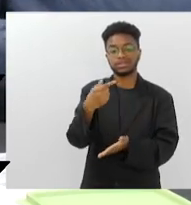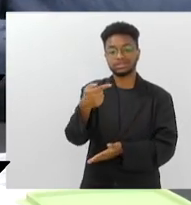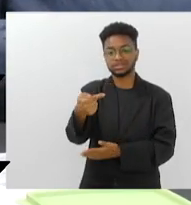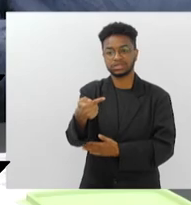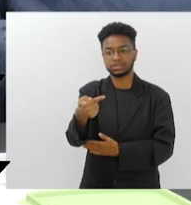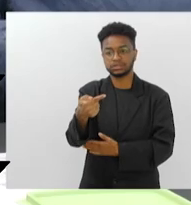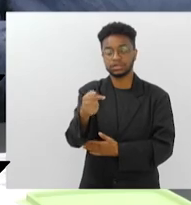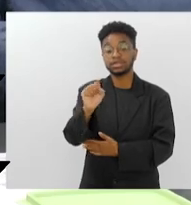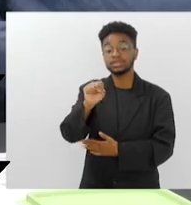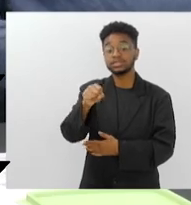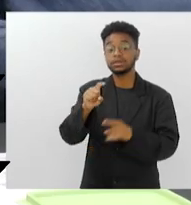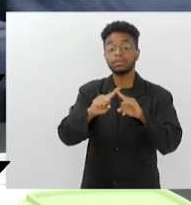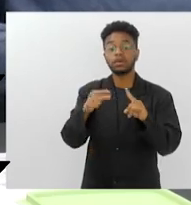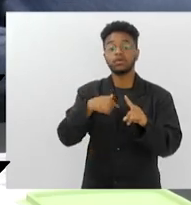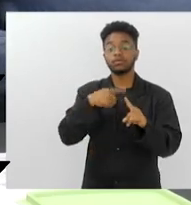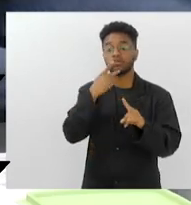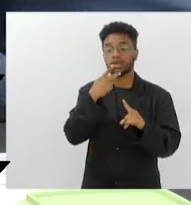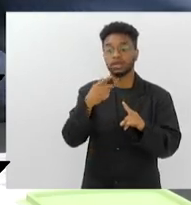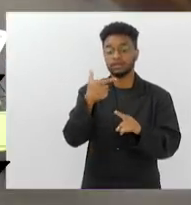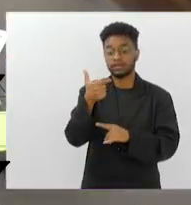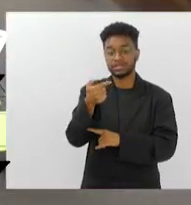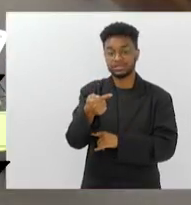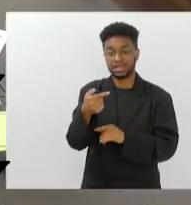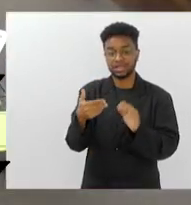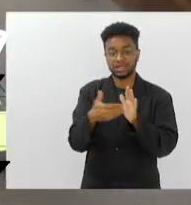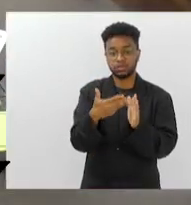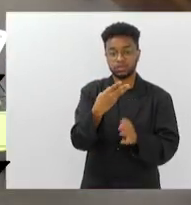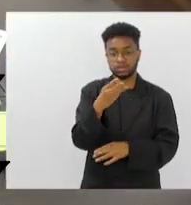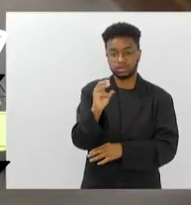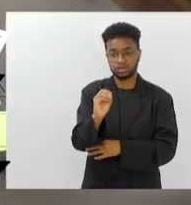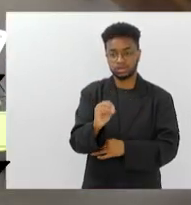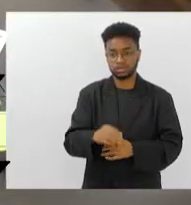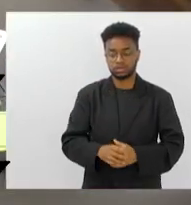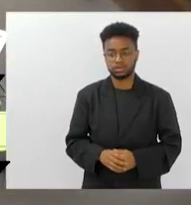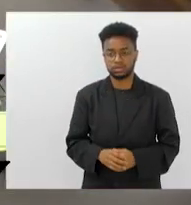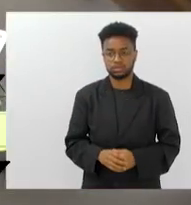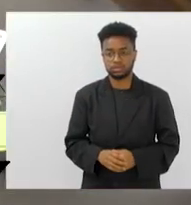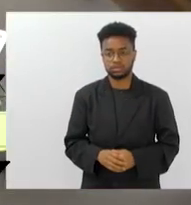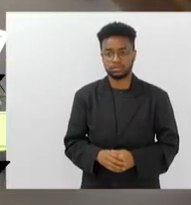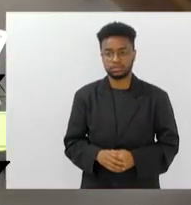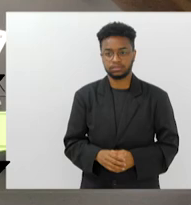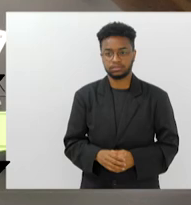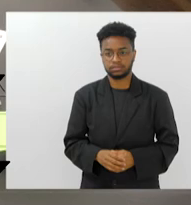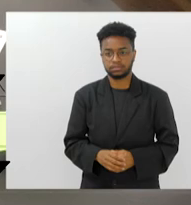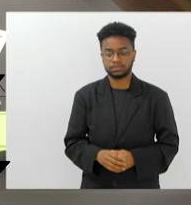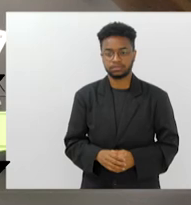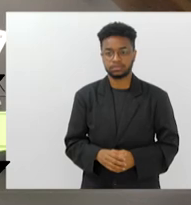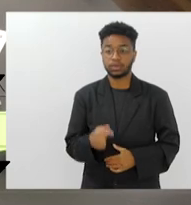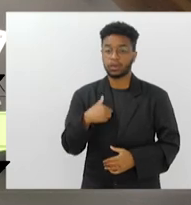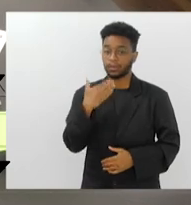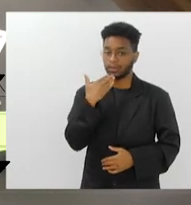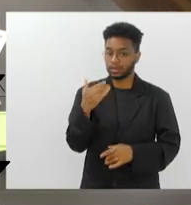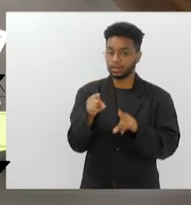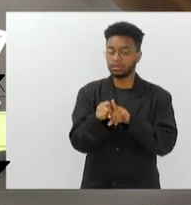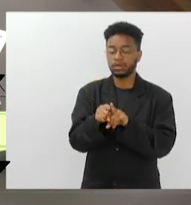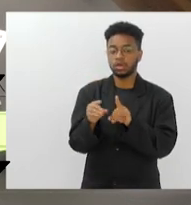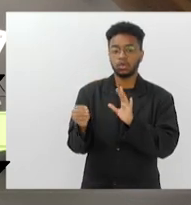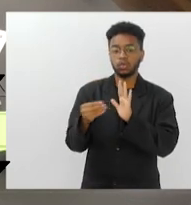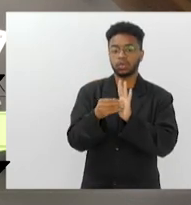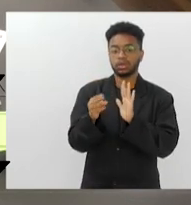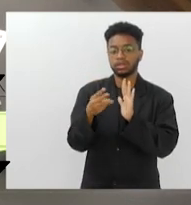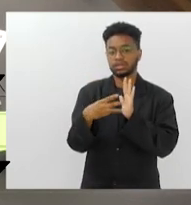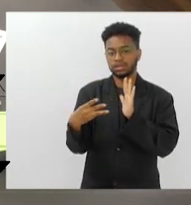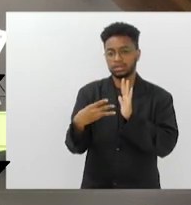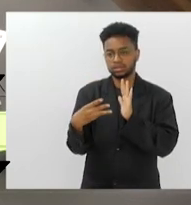sim mas eu tava dizendo só esse do 27 ao 30 então eu também ia pedir para ver se vossa excelência Podia colocar o 33